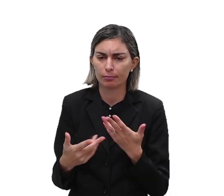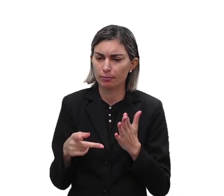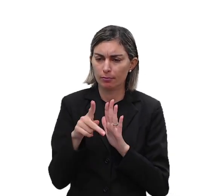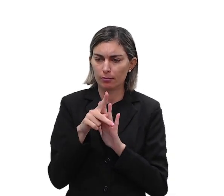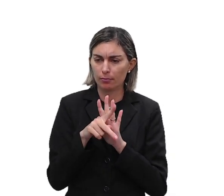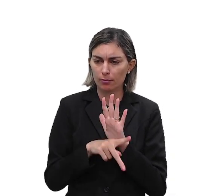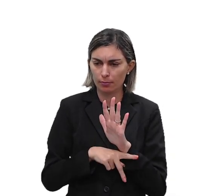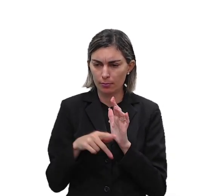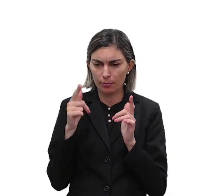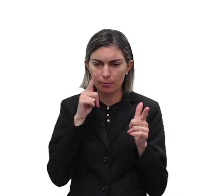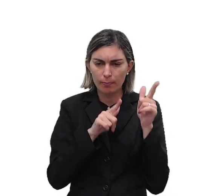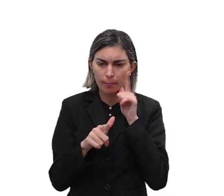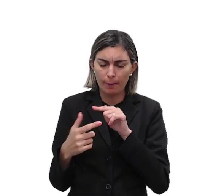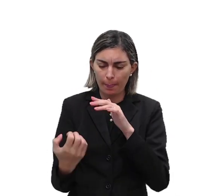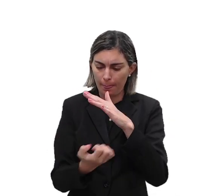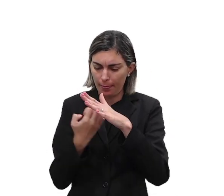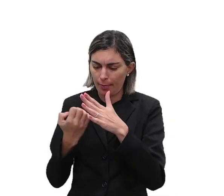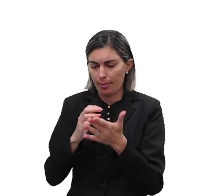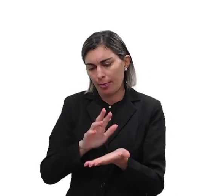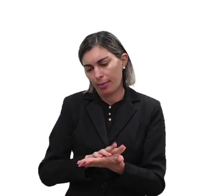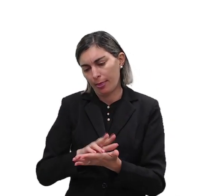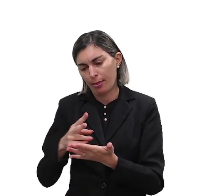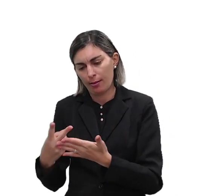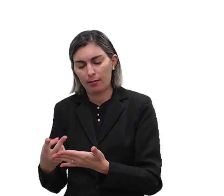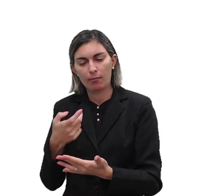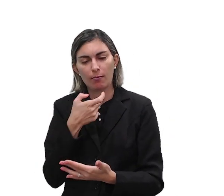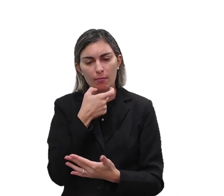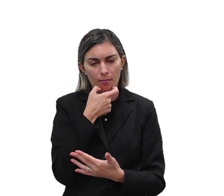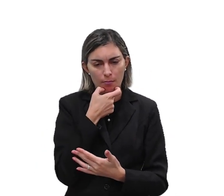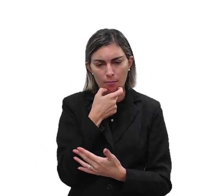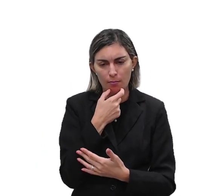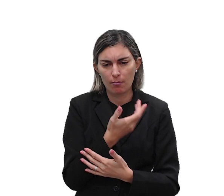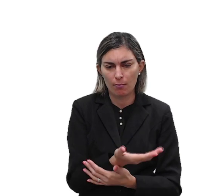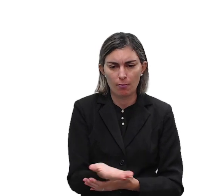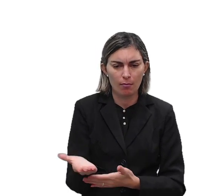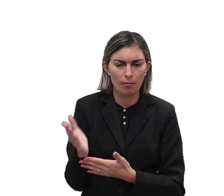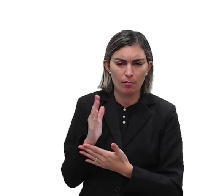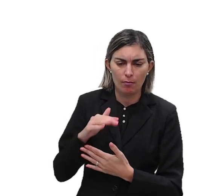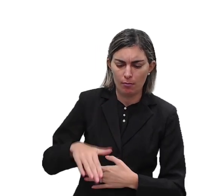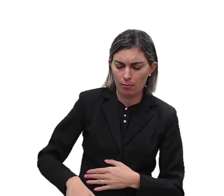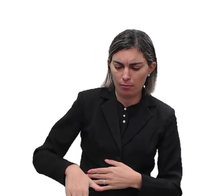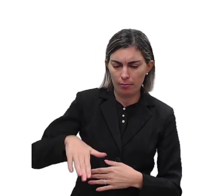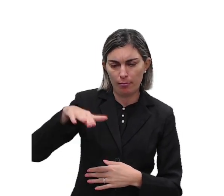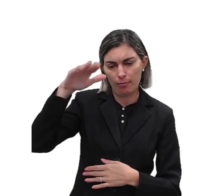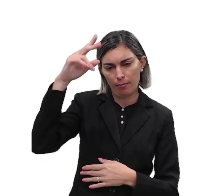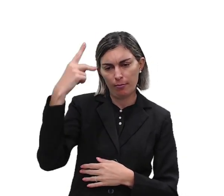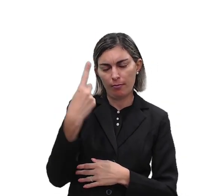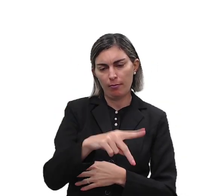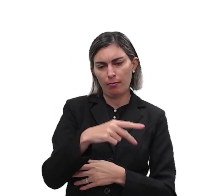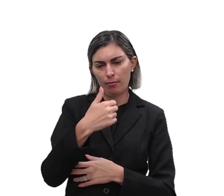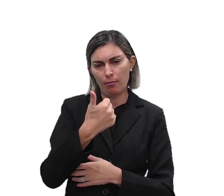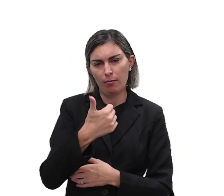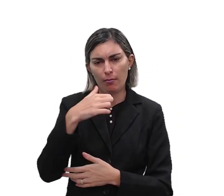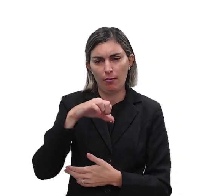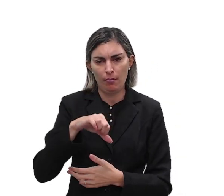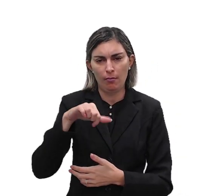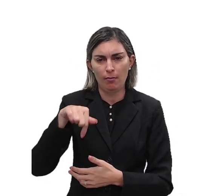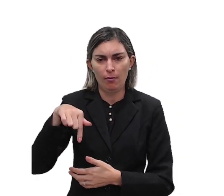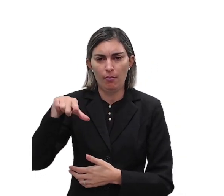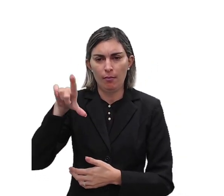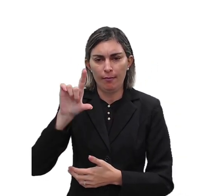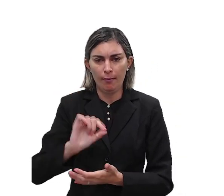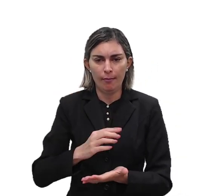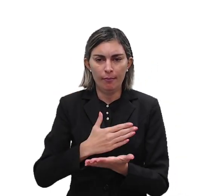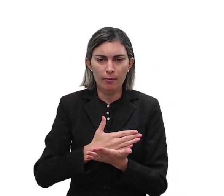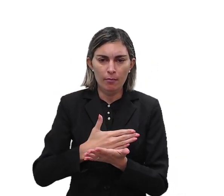planejamento de recursos empresariais, traduzindo para o inglês. Ele nasceu e evoluiu lá na década de 70, começando